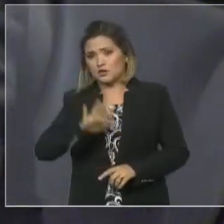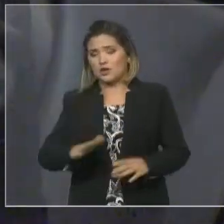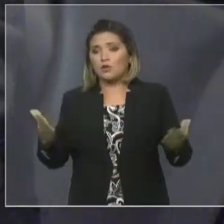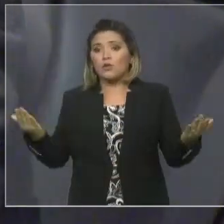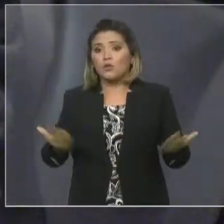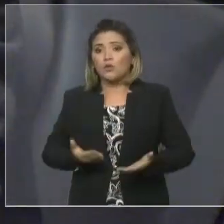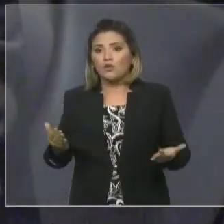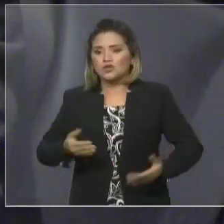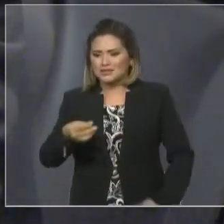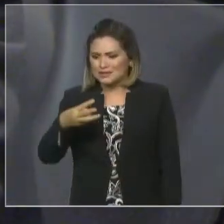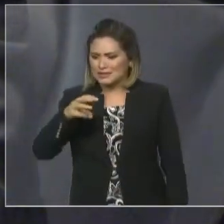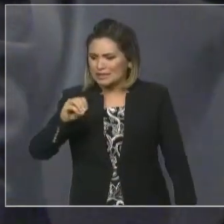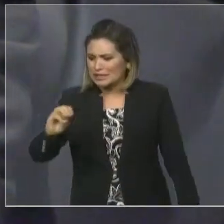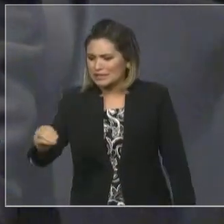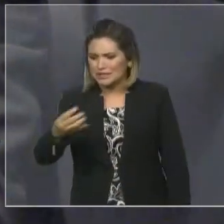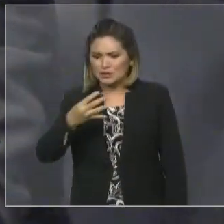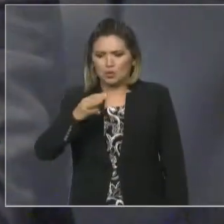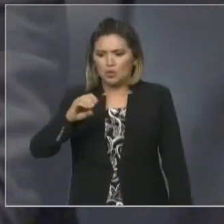Hospital de excelência.